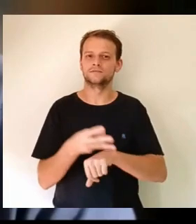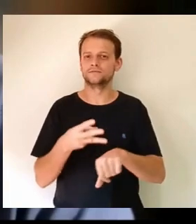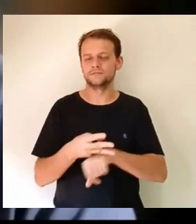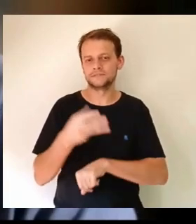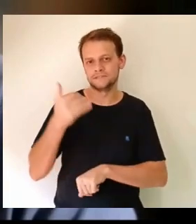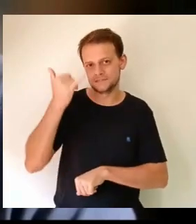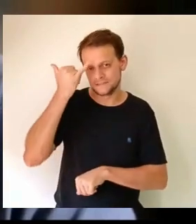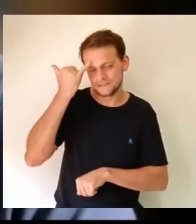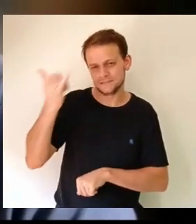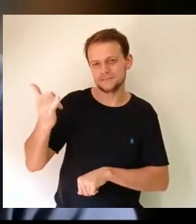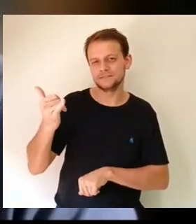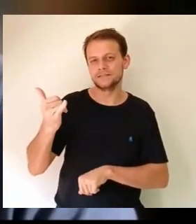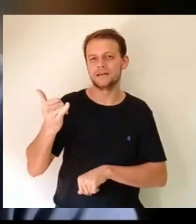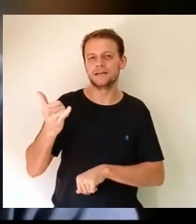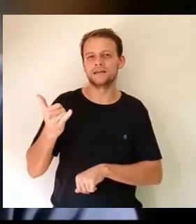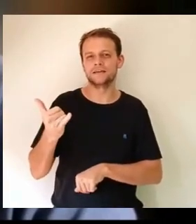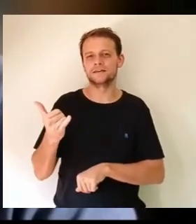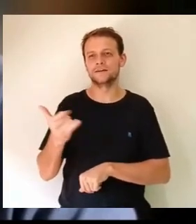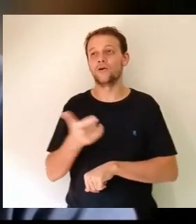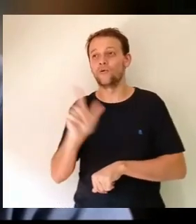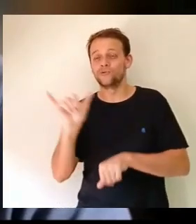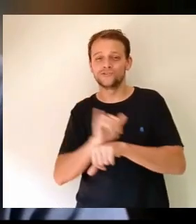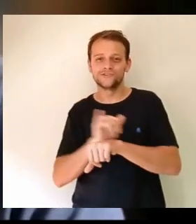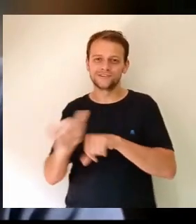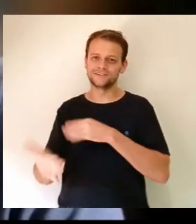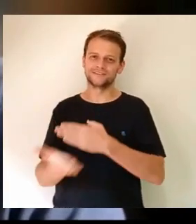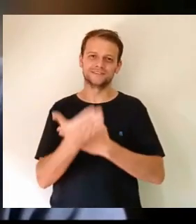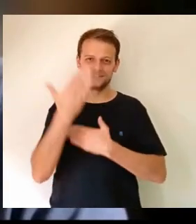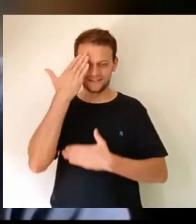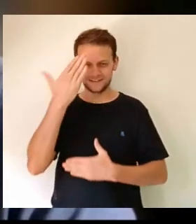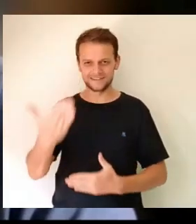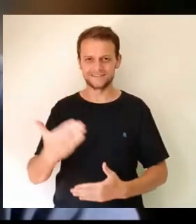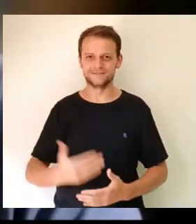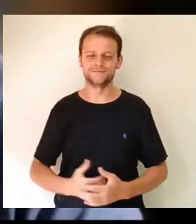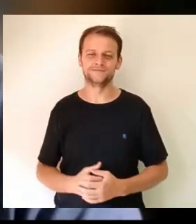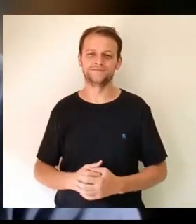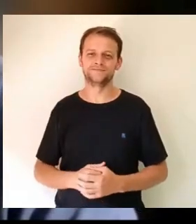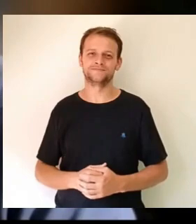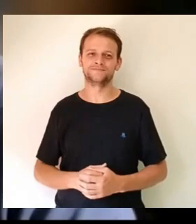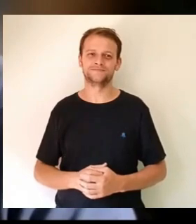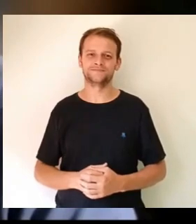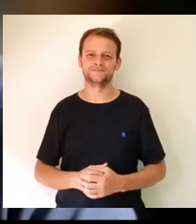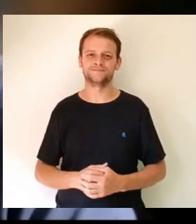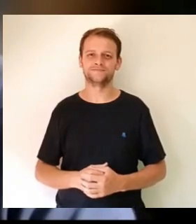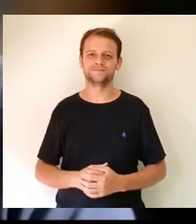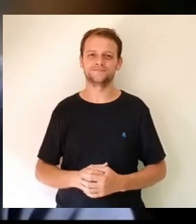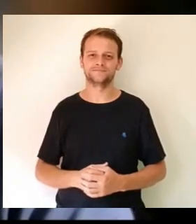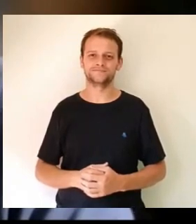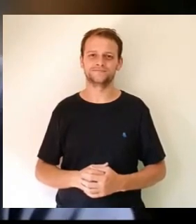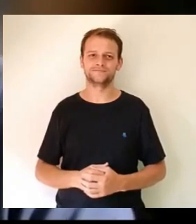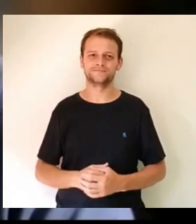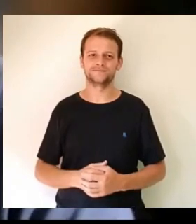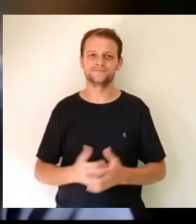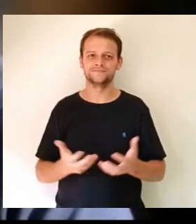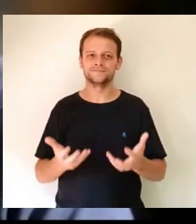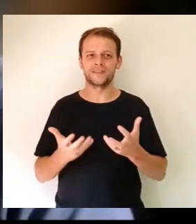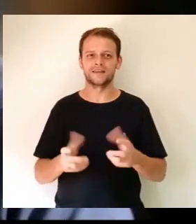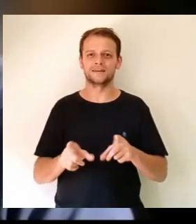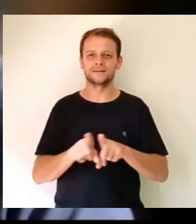ajudar, ou entre em contato comigo direto, se tiver alguma outra ideia, alguma outra forma de ajudar. Agradeço bastante. Né?